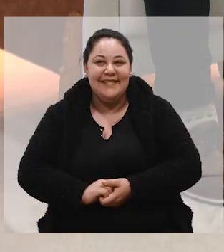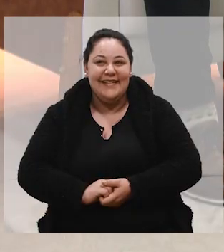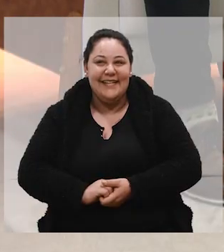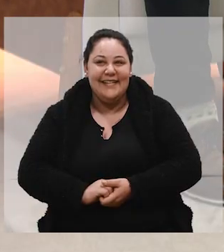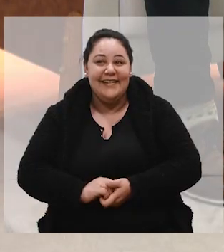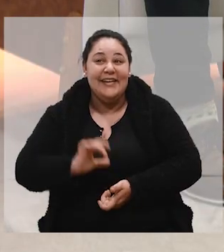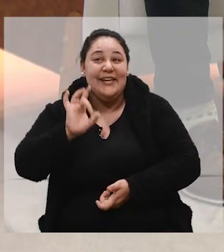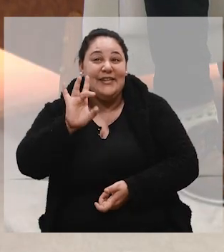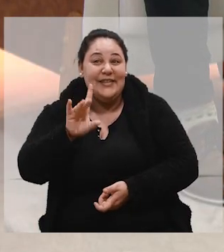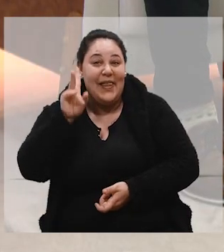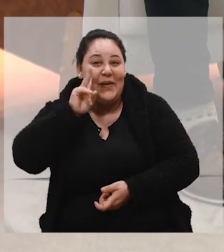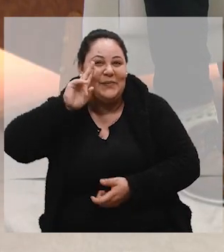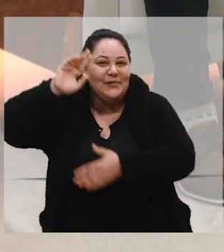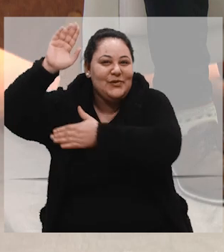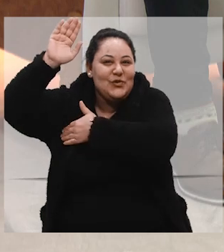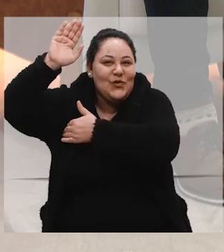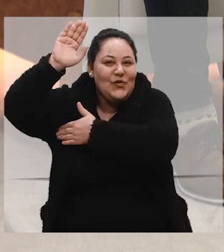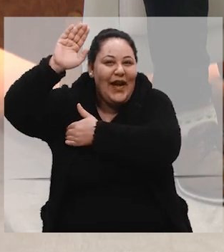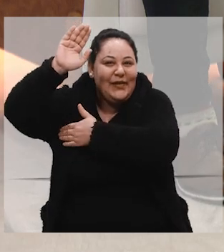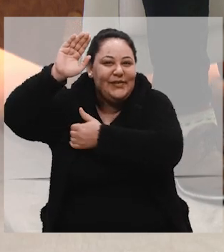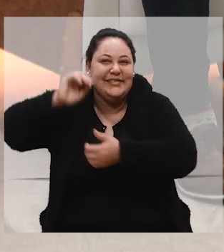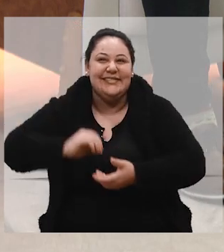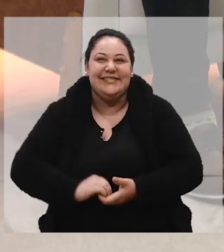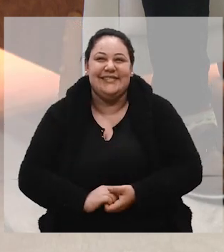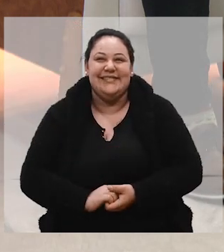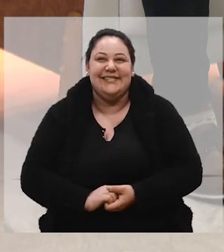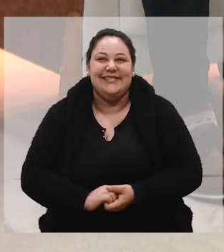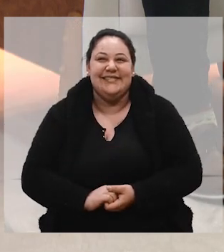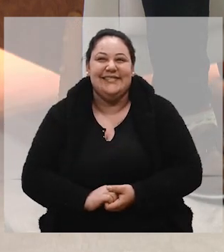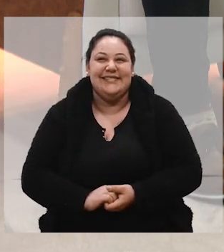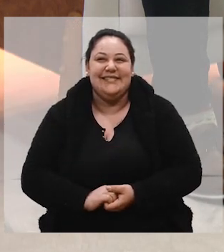Eu só me ligo com o sovaco.